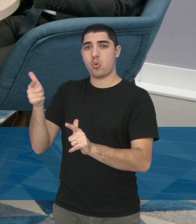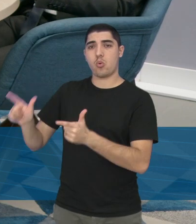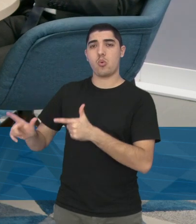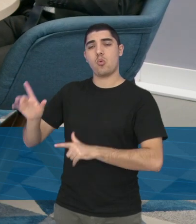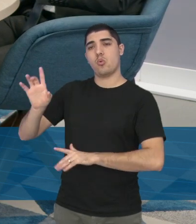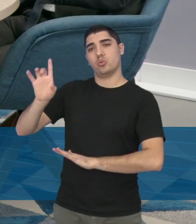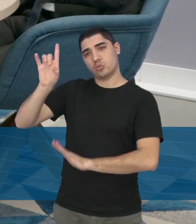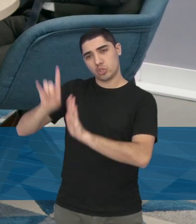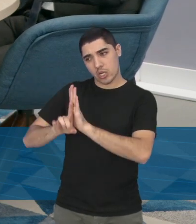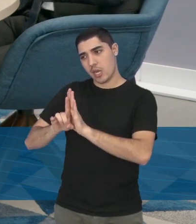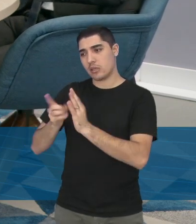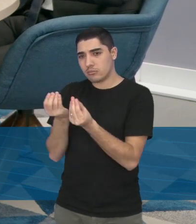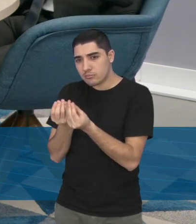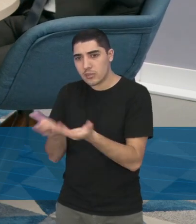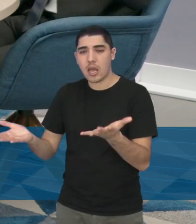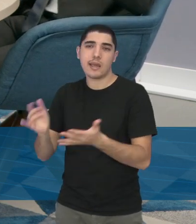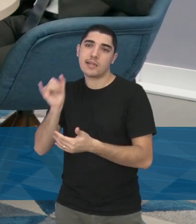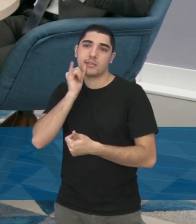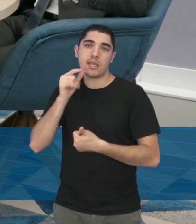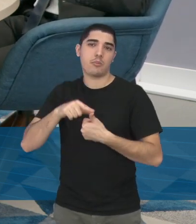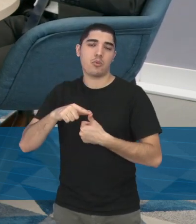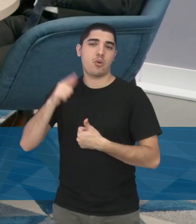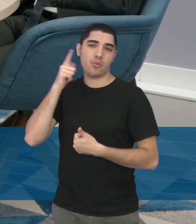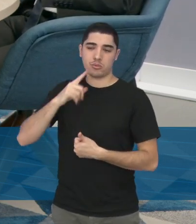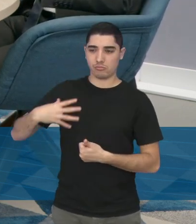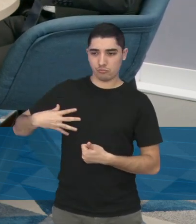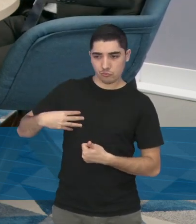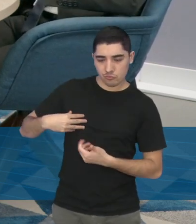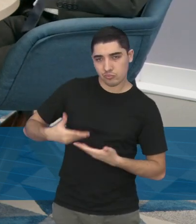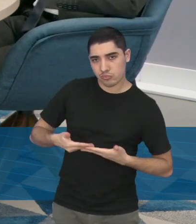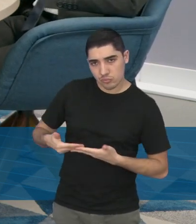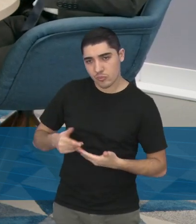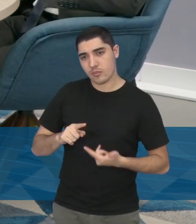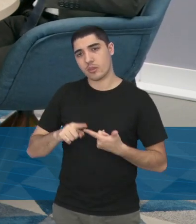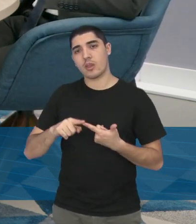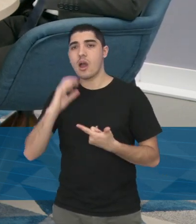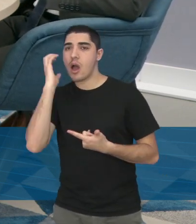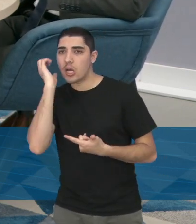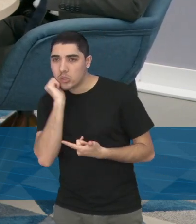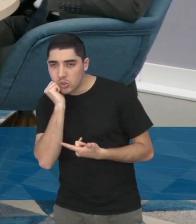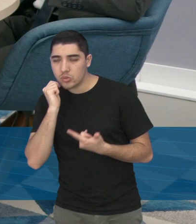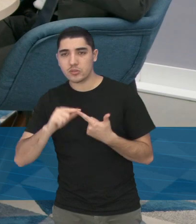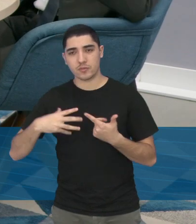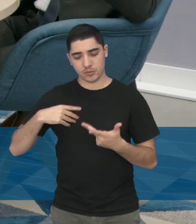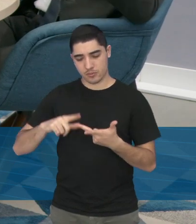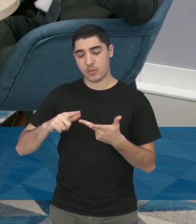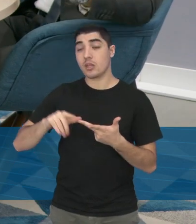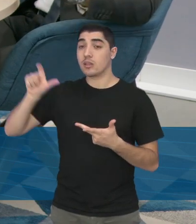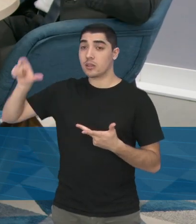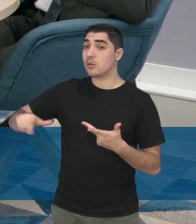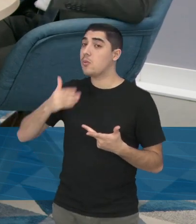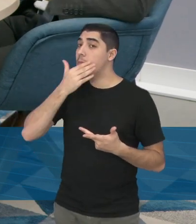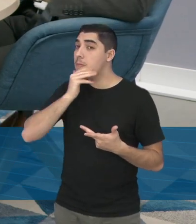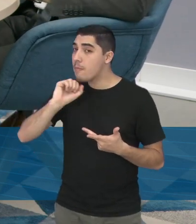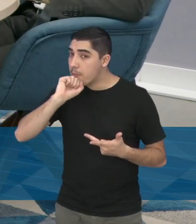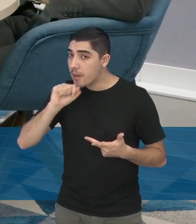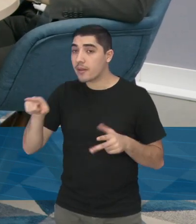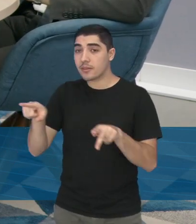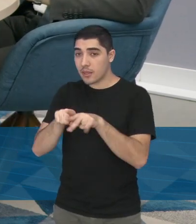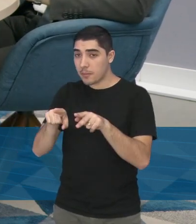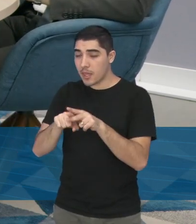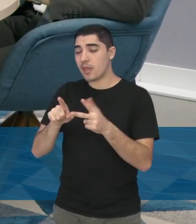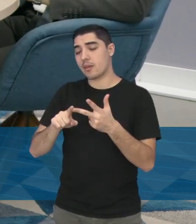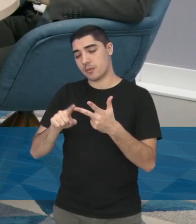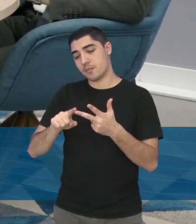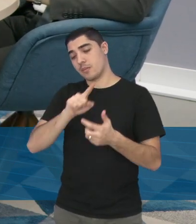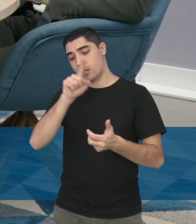garantias indiretas para a gestante, referente à amamentação, referente à mãe adotante, referente ao pai, referente